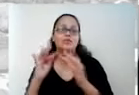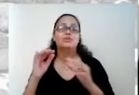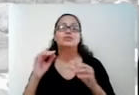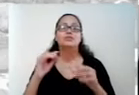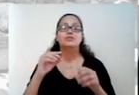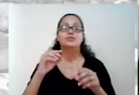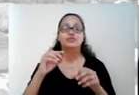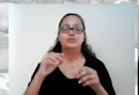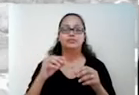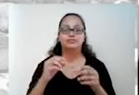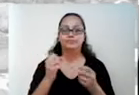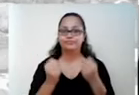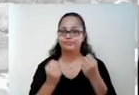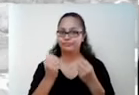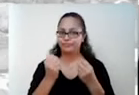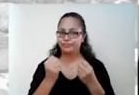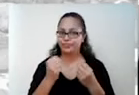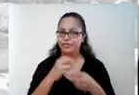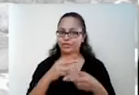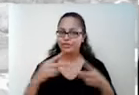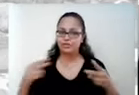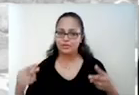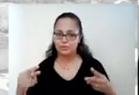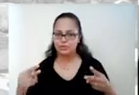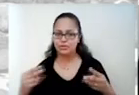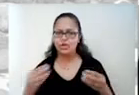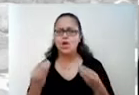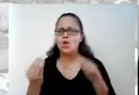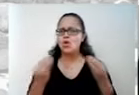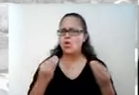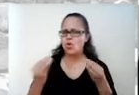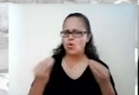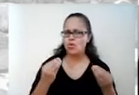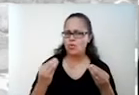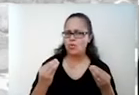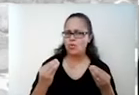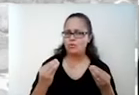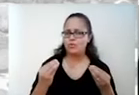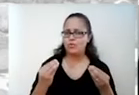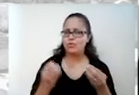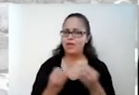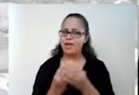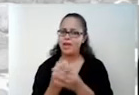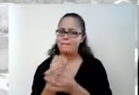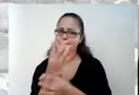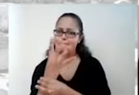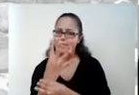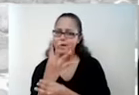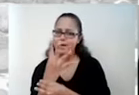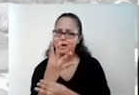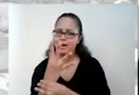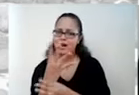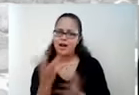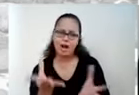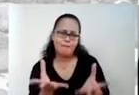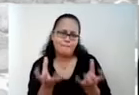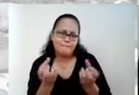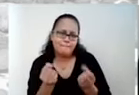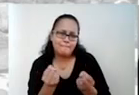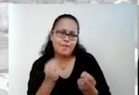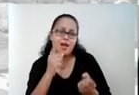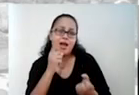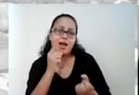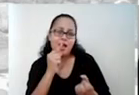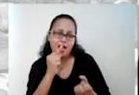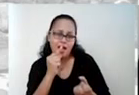por exemplo, de que forma que a planta ela pega água a partir do solo e leva essa água, conduz